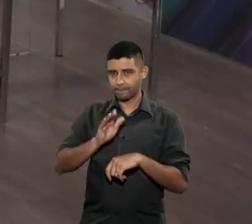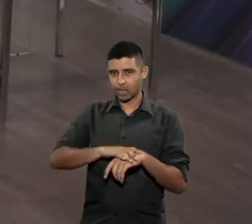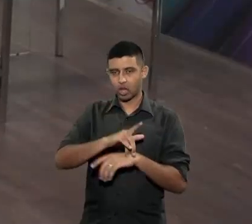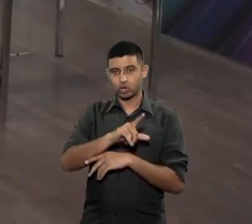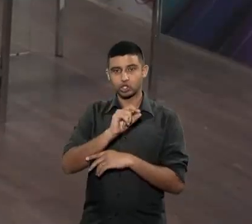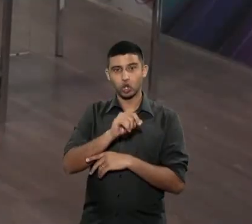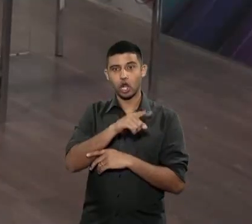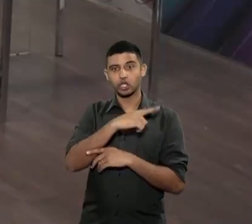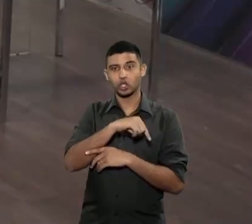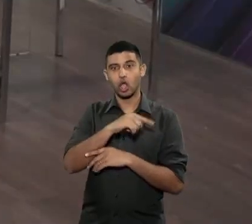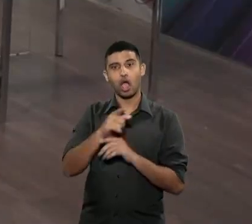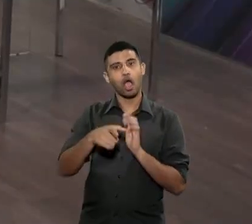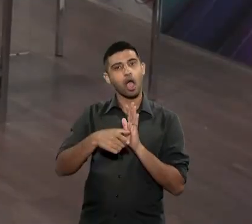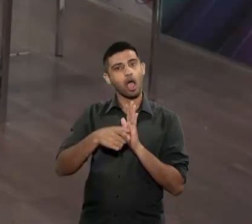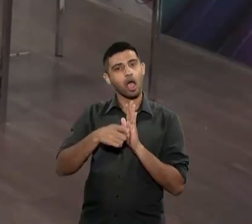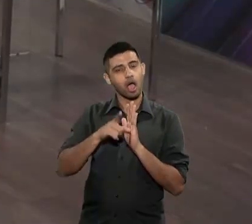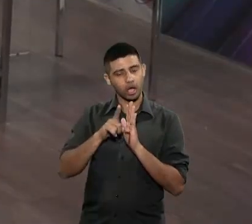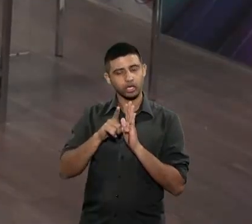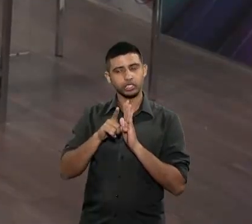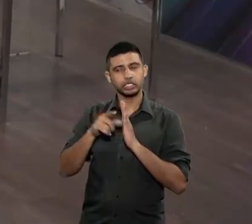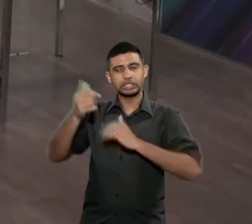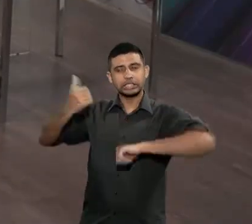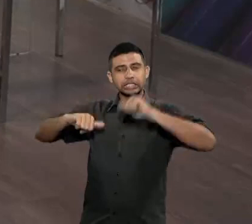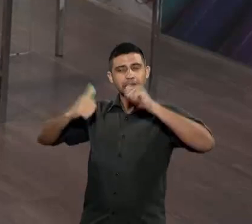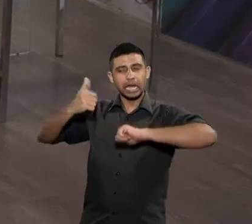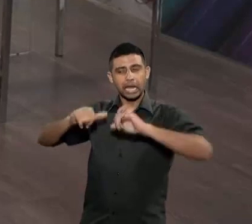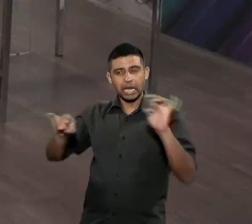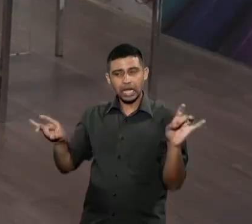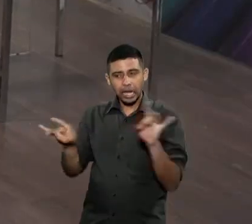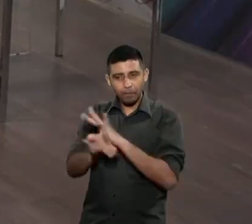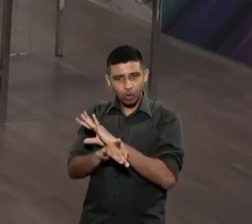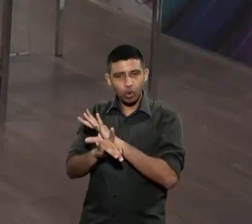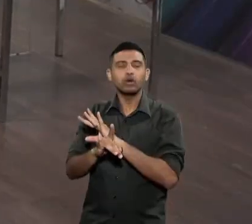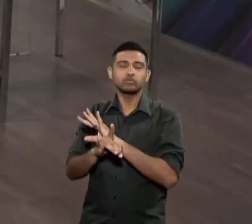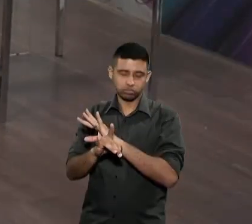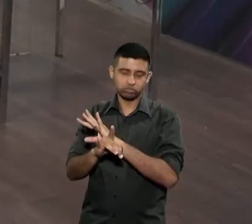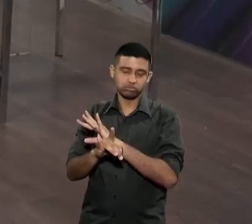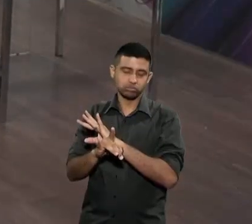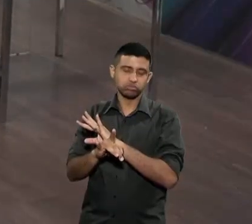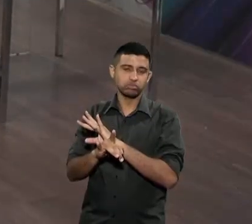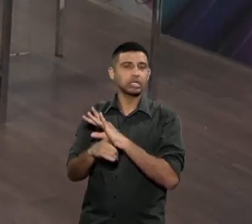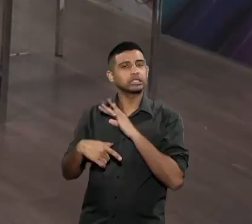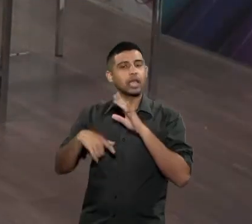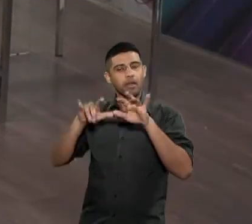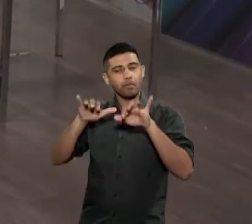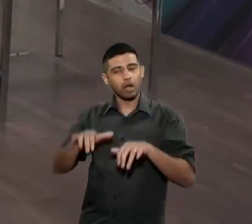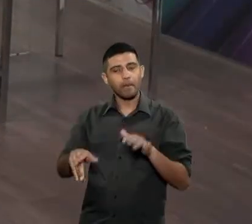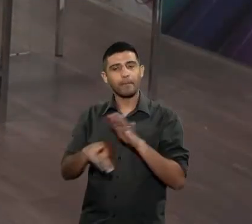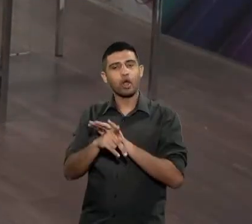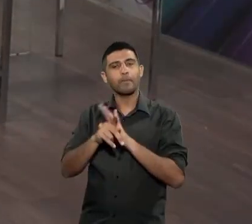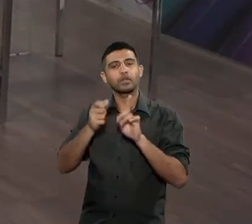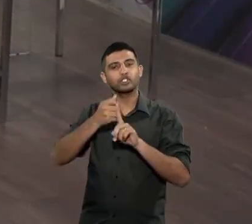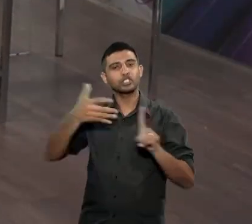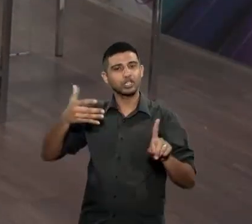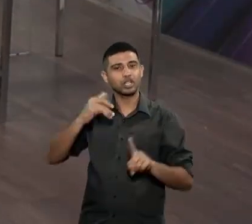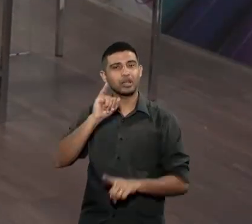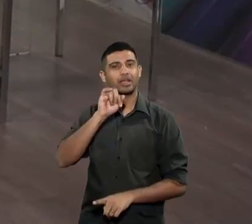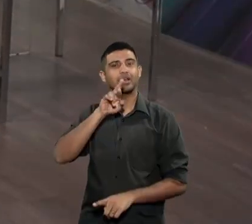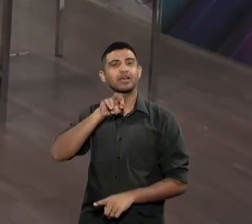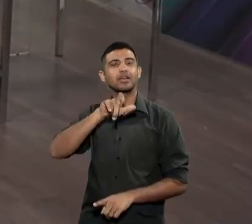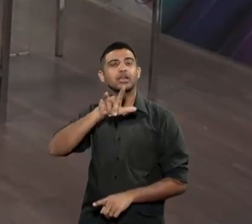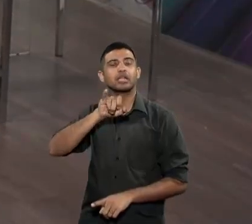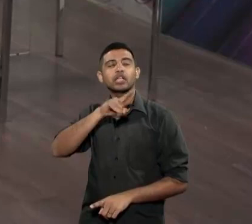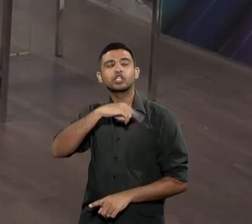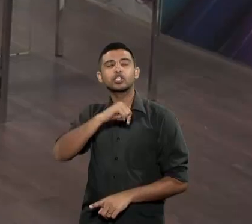escolhida, depois que nós fazemos a avaliação com o protocolo de Ehlers, a gente vai